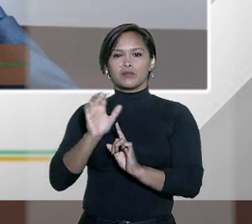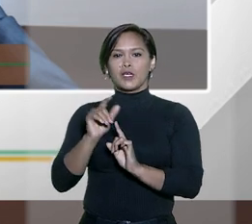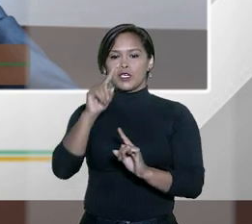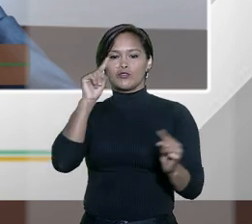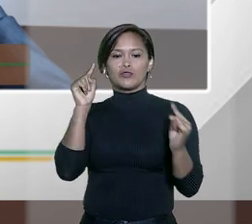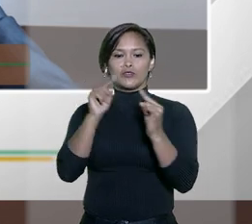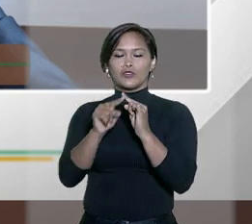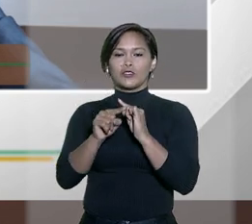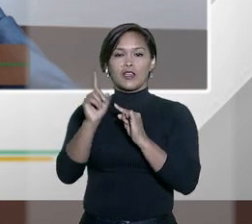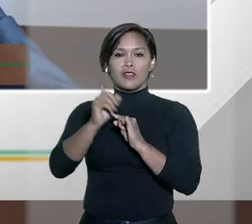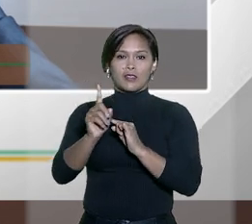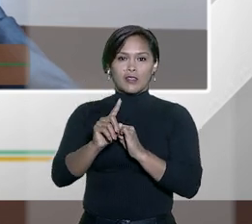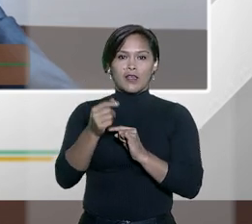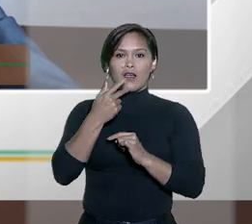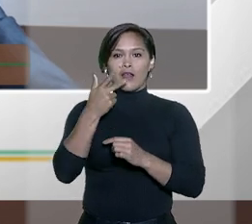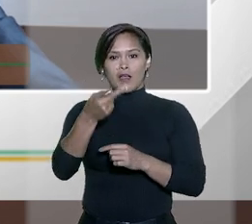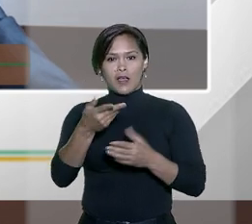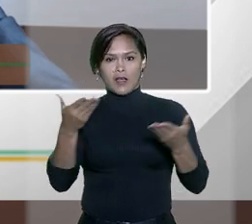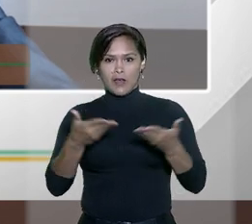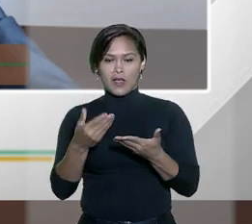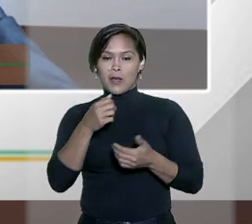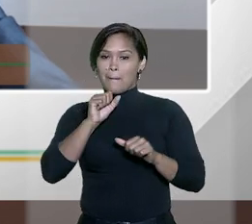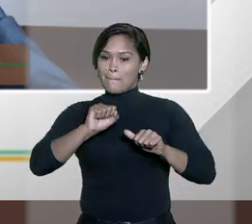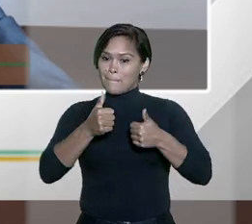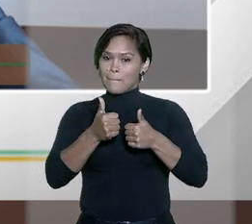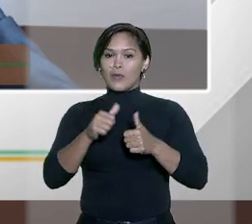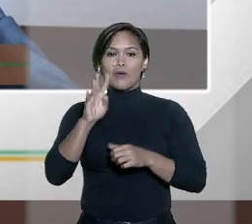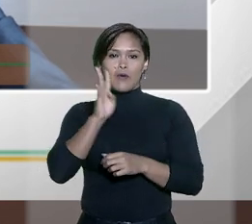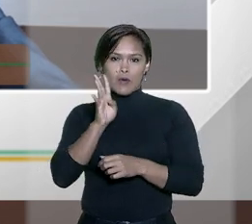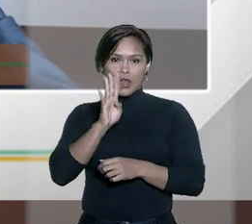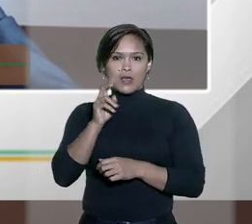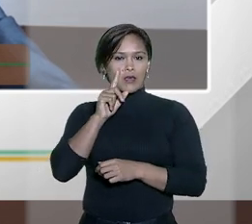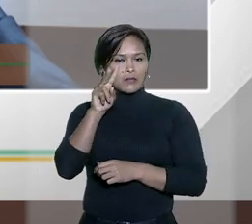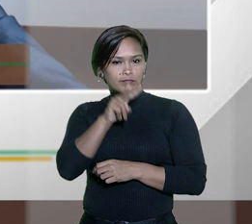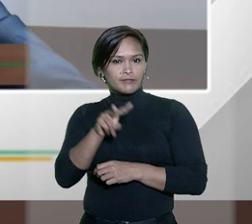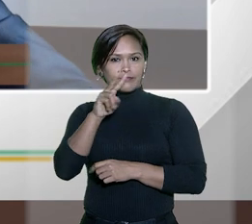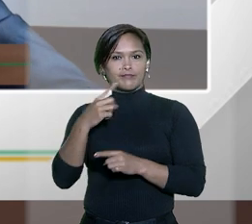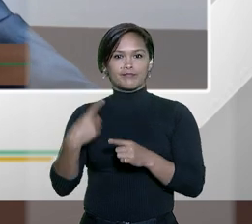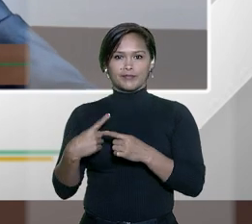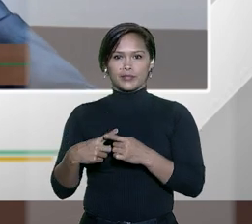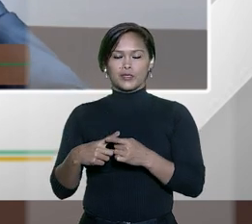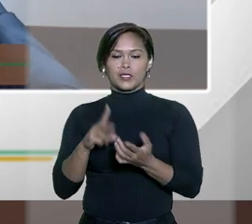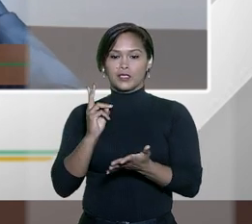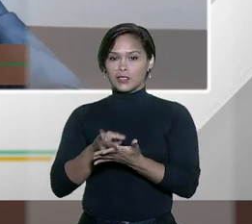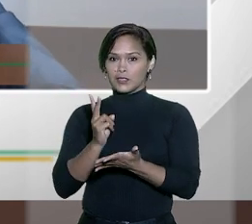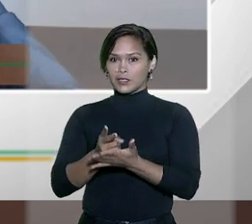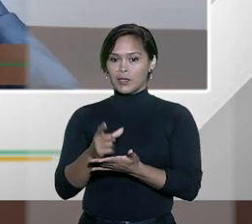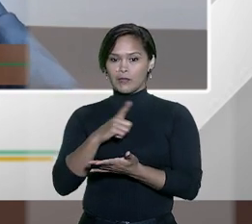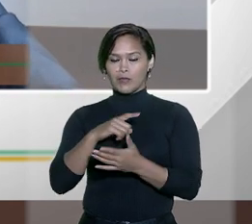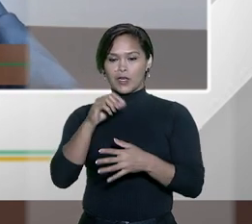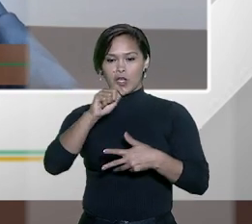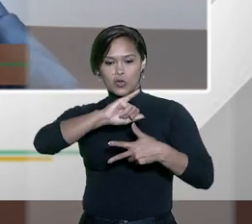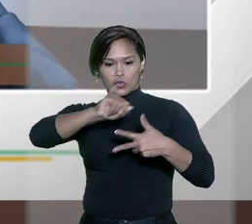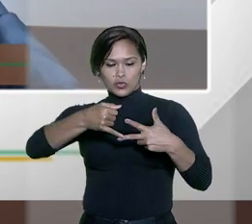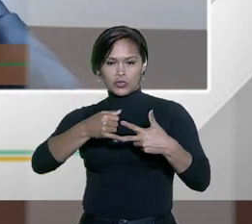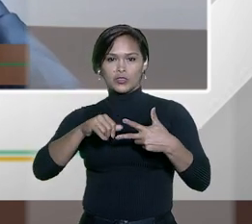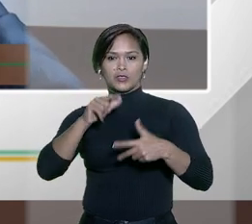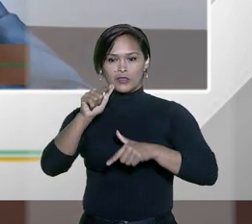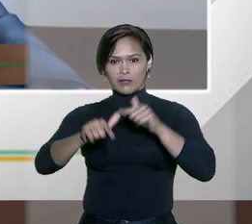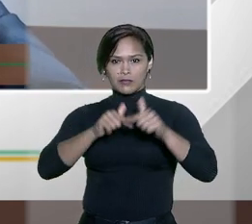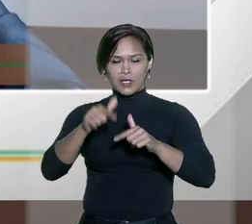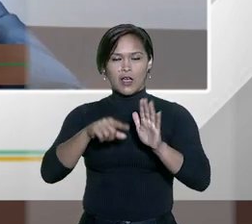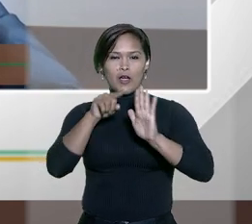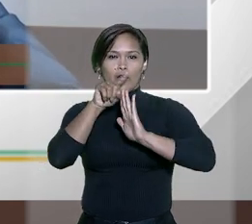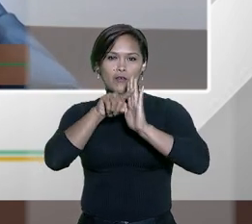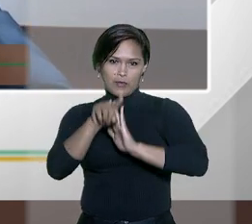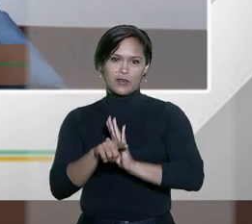cobrança indireta, enfim, para mim até um ponto bem legal, bem interessante, porque sempre a gente vai ter o Poder Judiciário atuando, né,